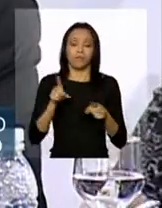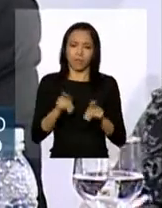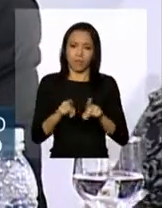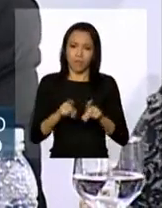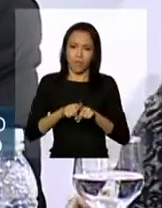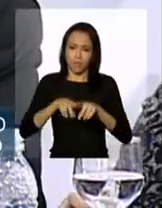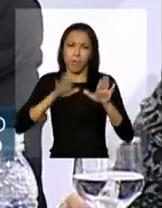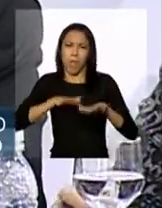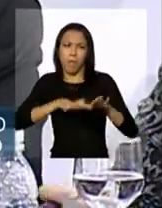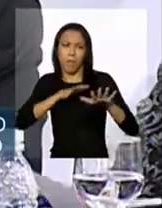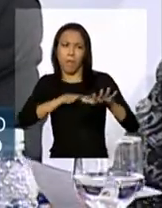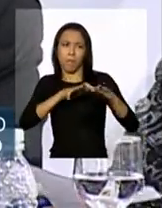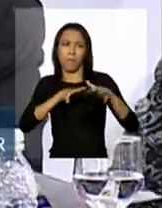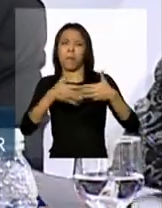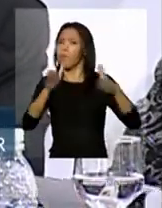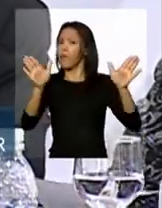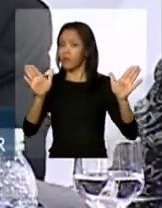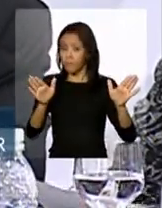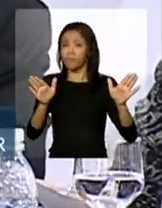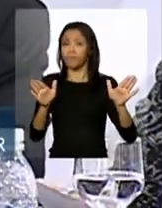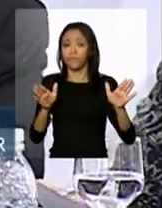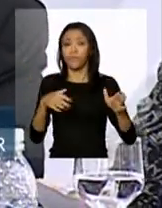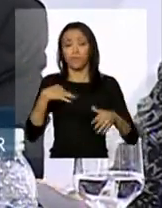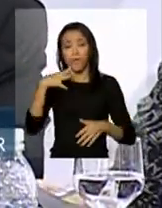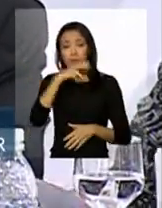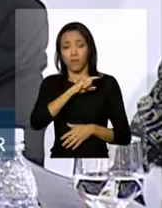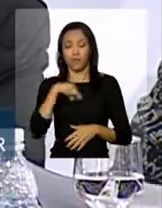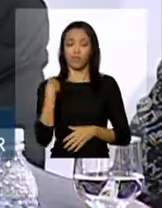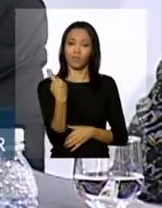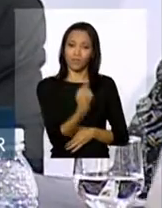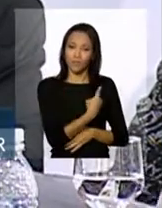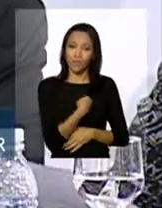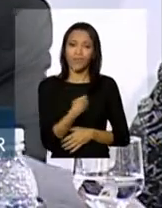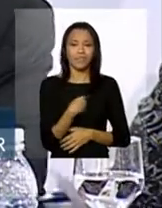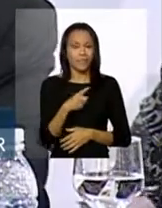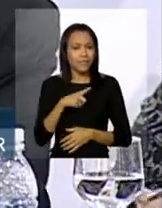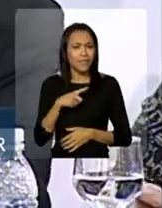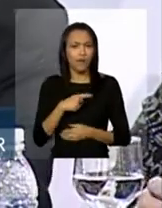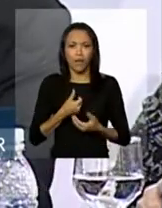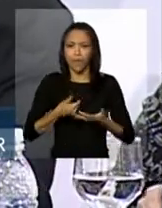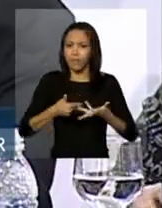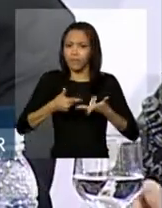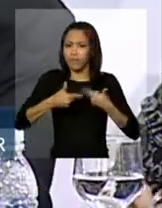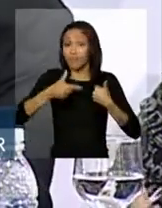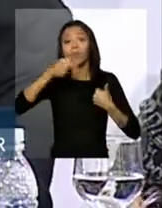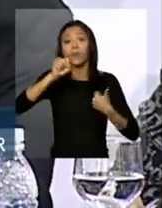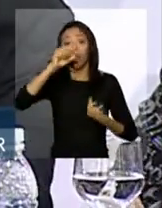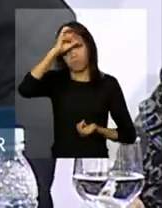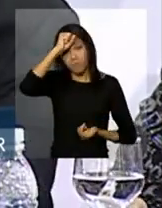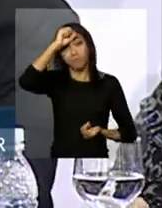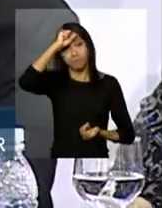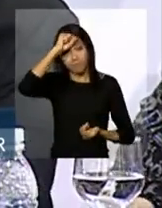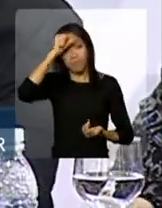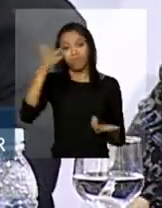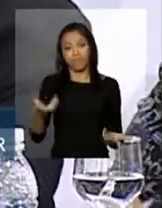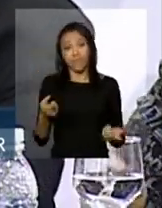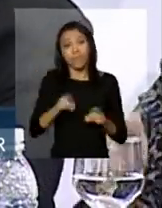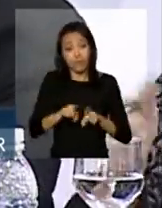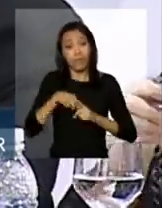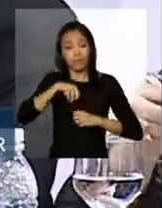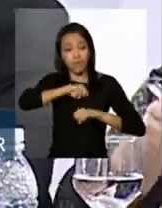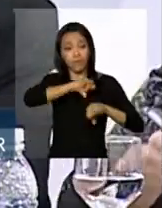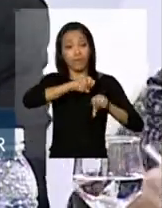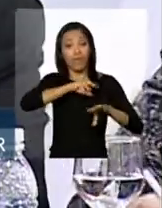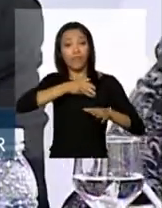mobilização. Eu acho que a gente tem muito a aprender e a ensinar também